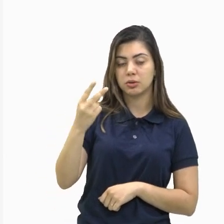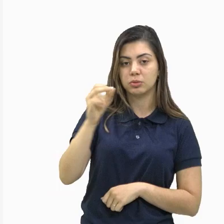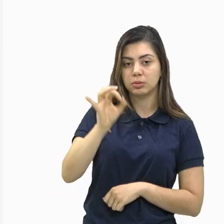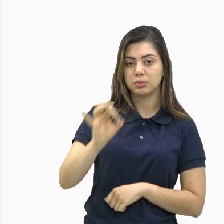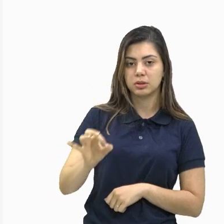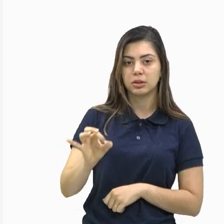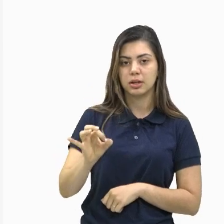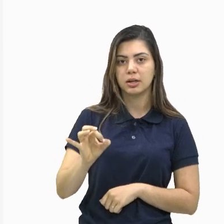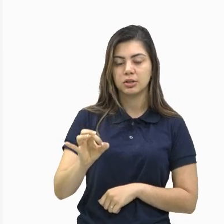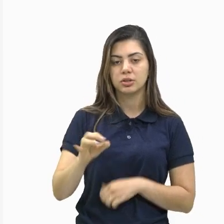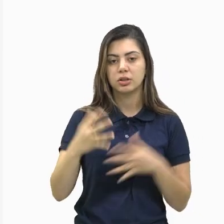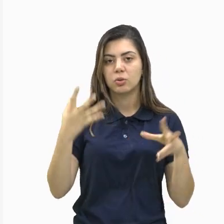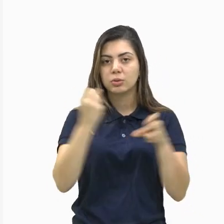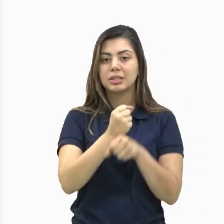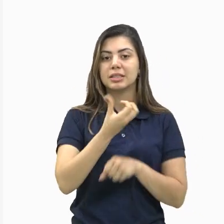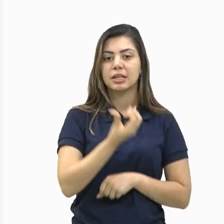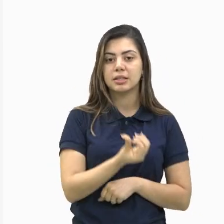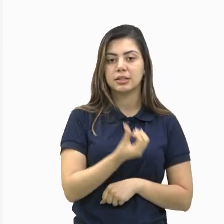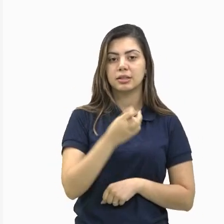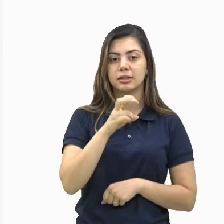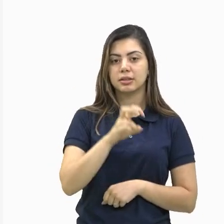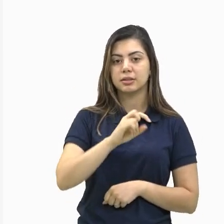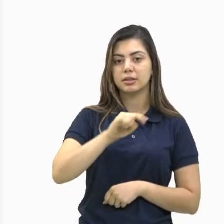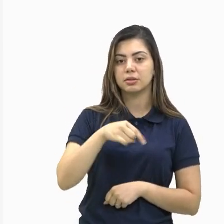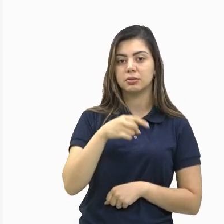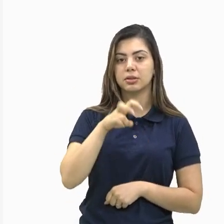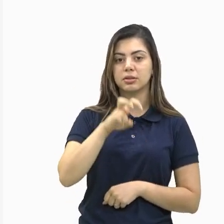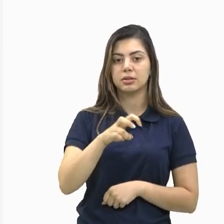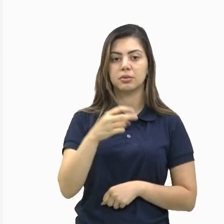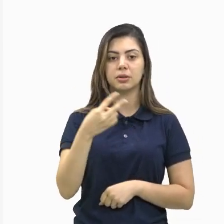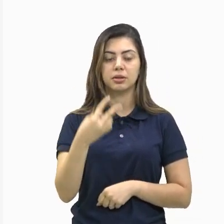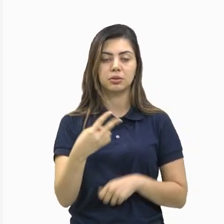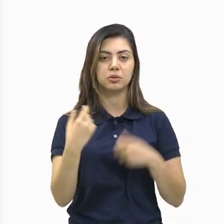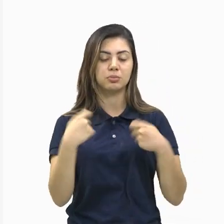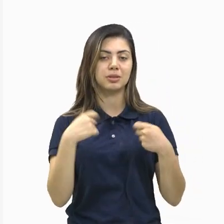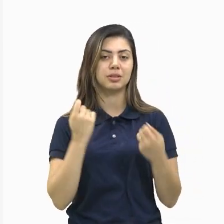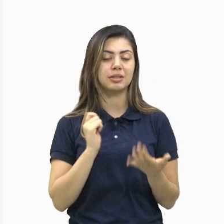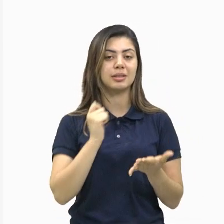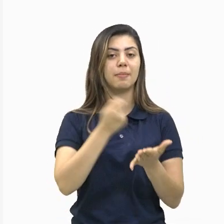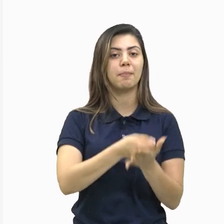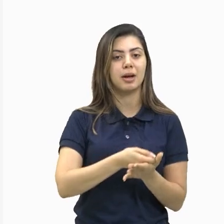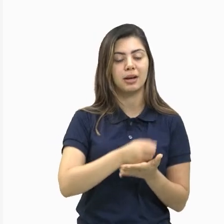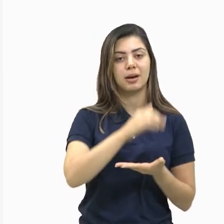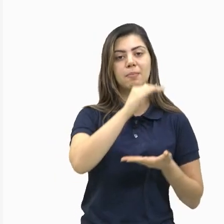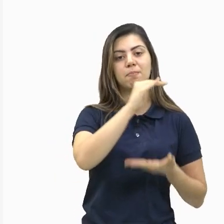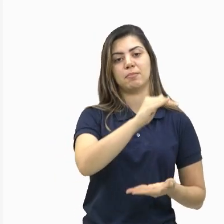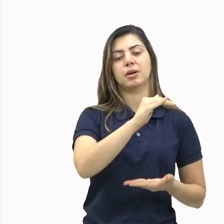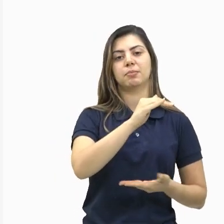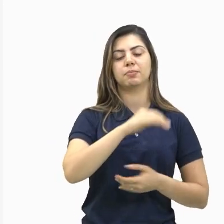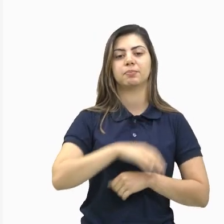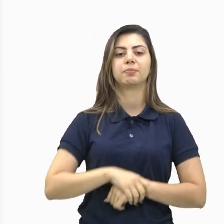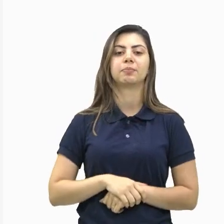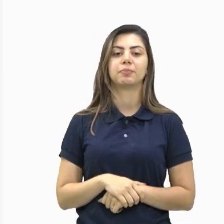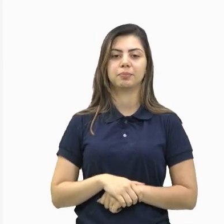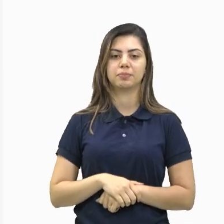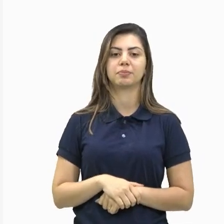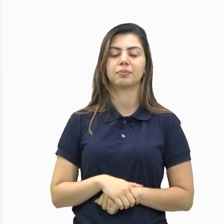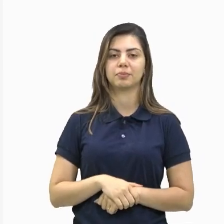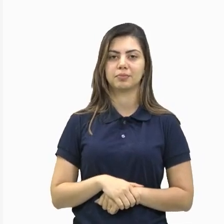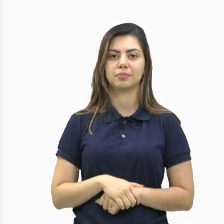de 62,40 mais R$ 3,12, nós obtemos aí como resposta, né,